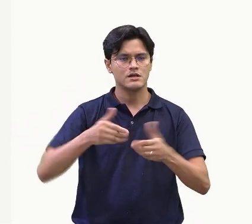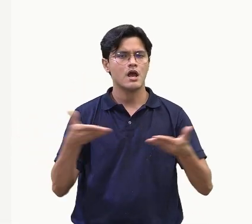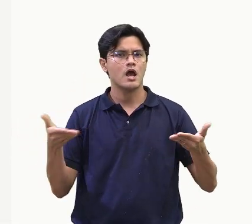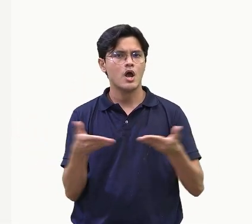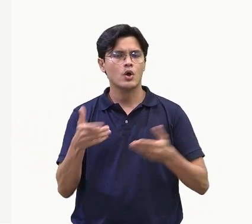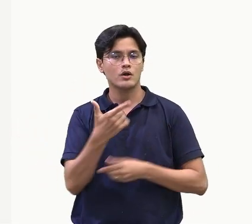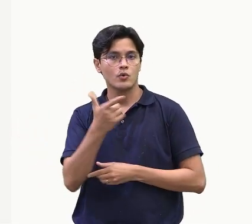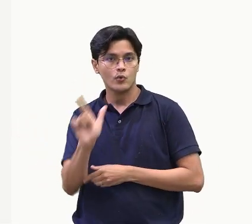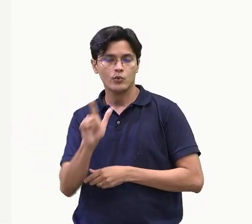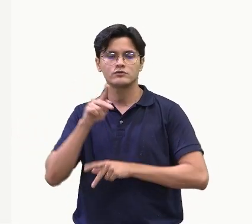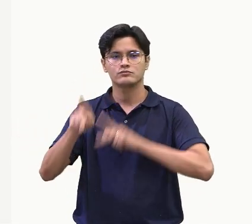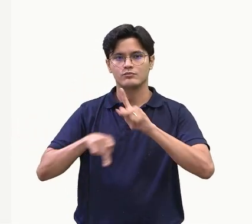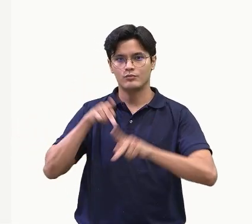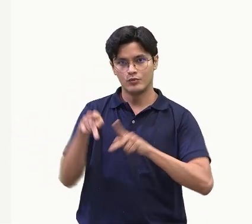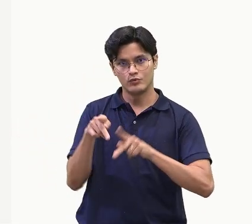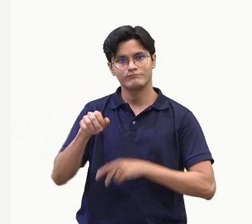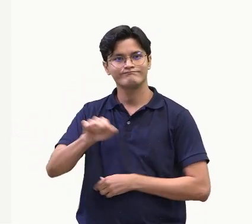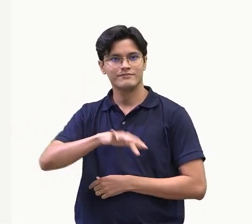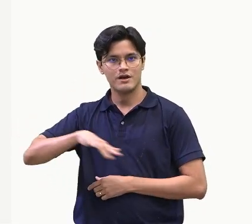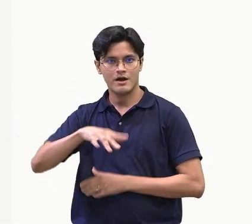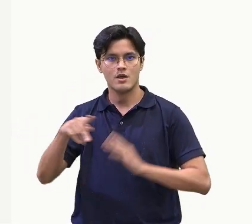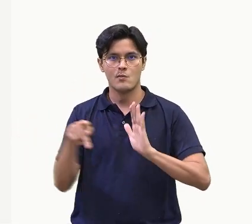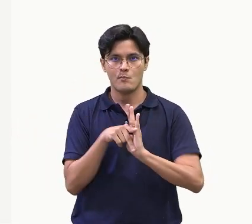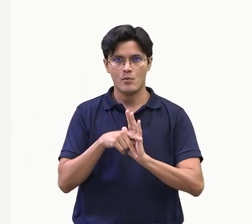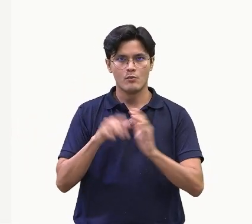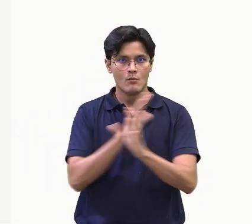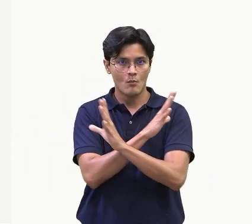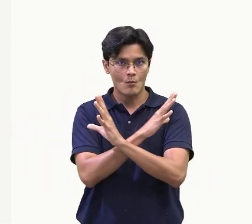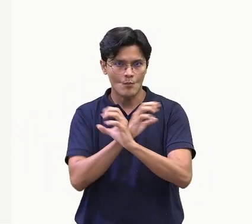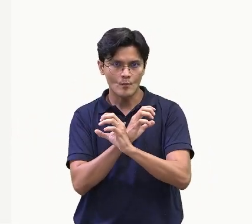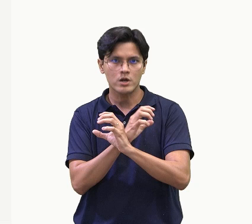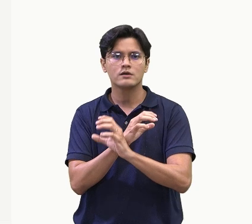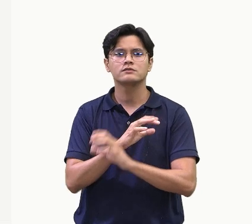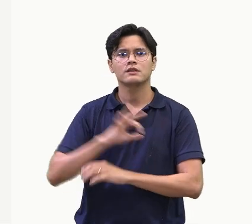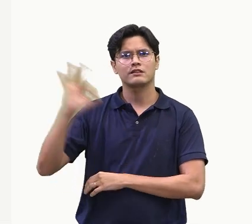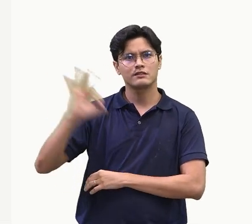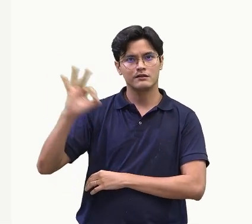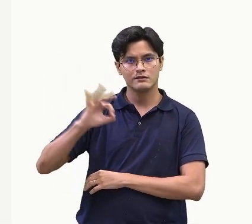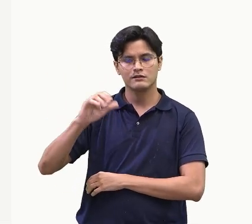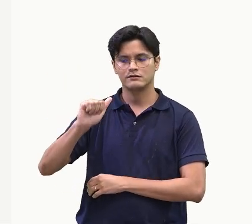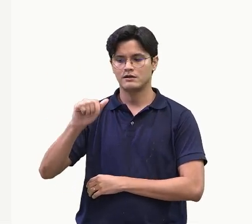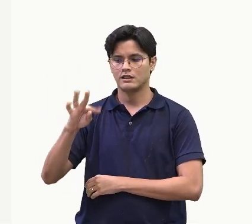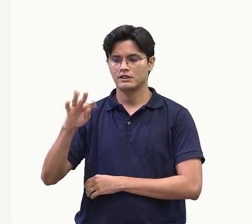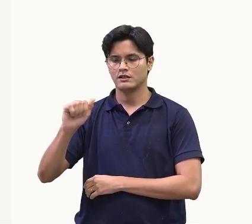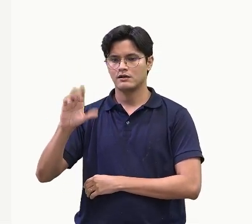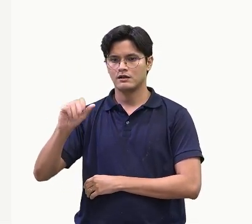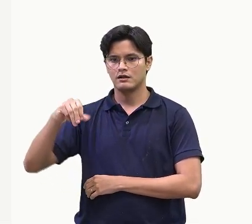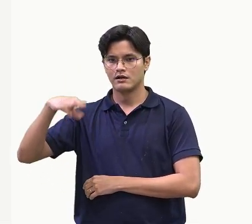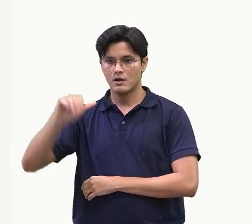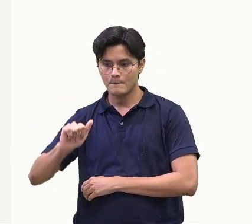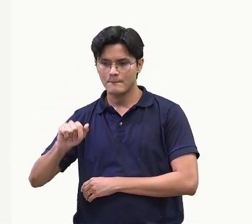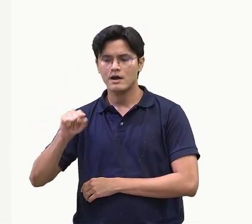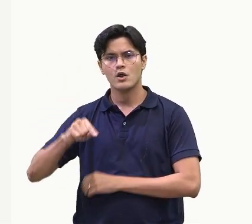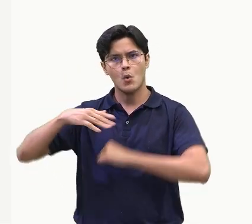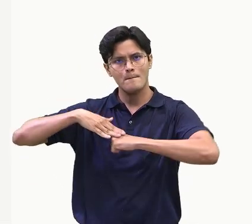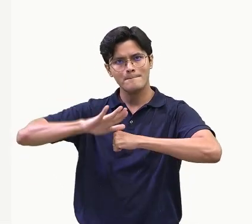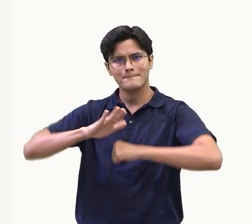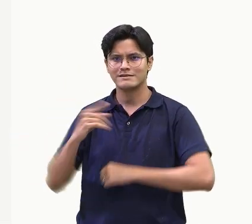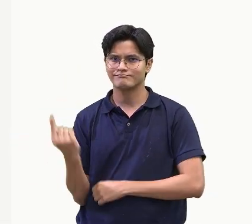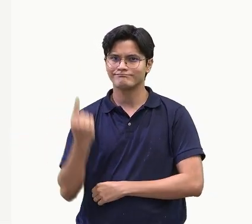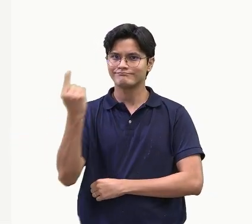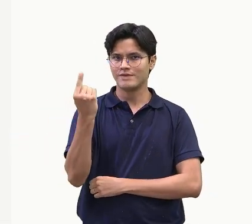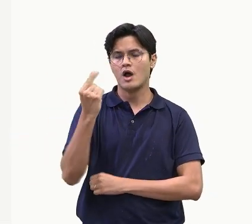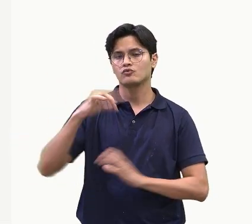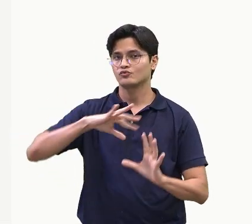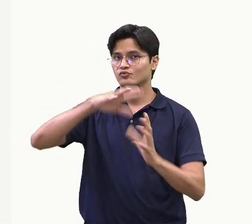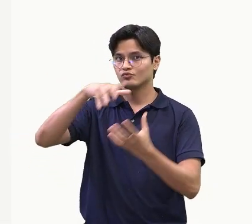Atacama é o deserto mais árido e o mais alto do mundo. Onde é que está localizado? Ele está localizado no norte do Chile